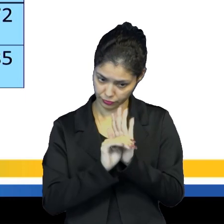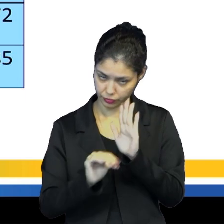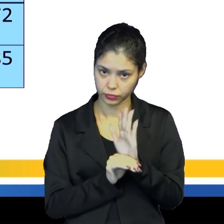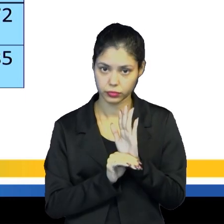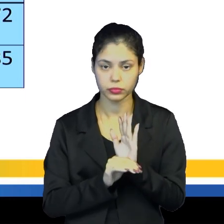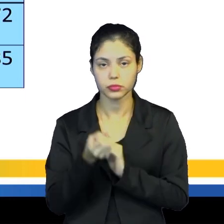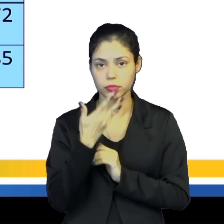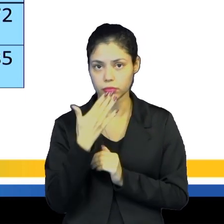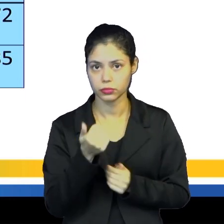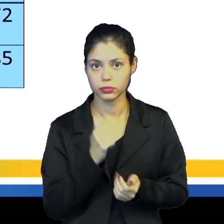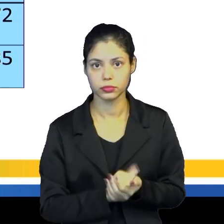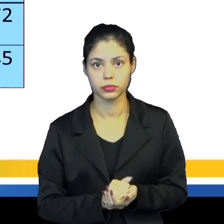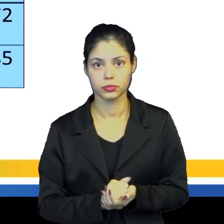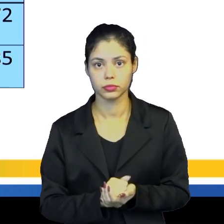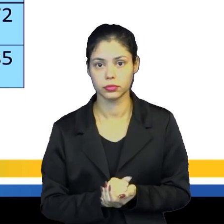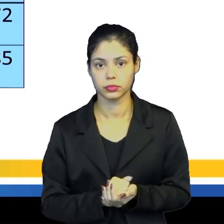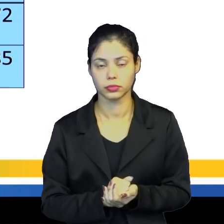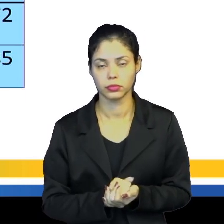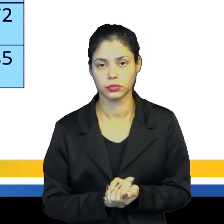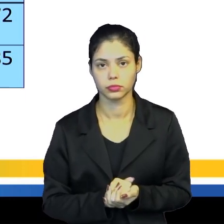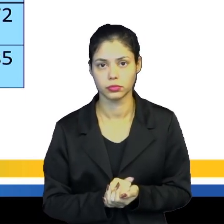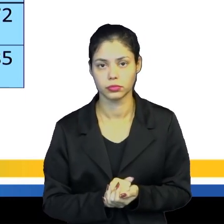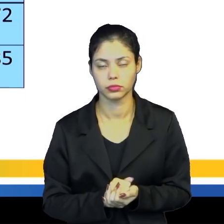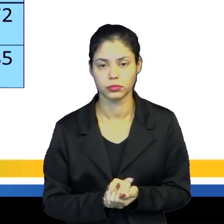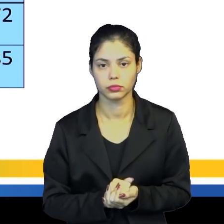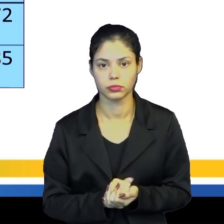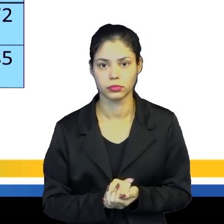ordem, tudo bem? Até